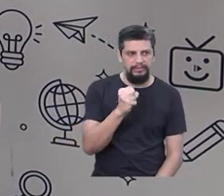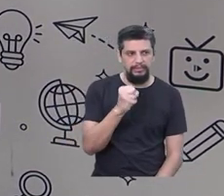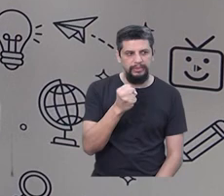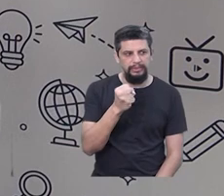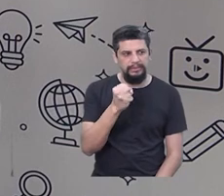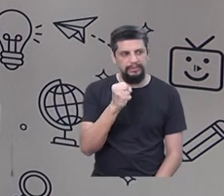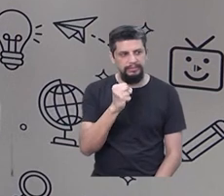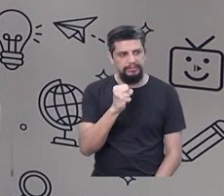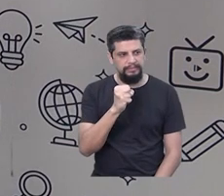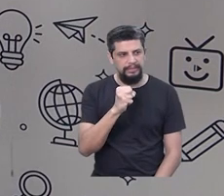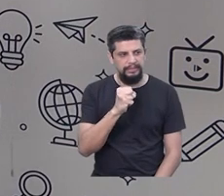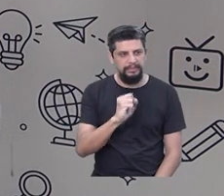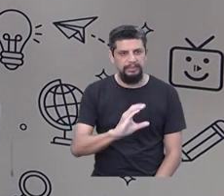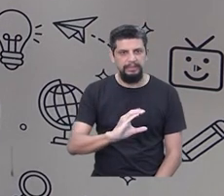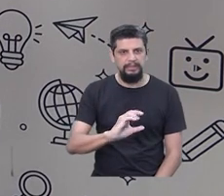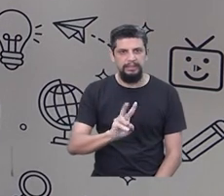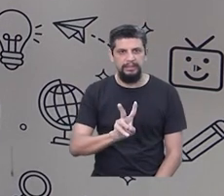8!